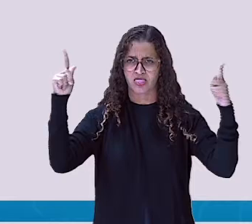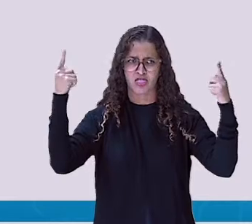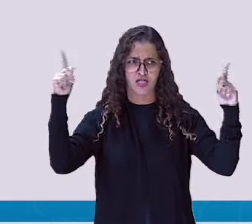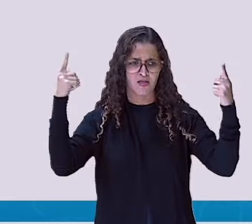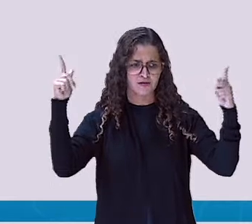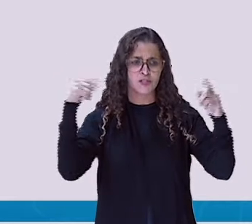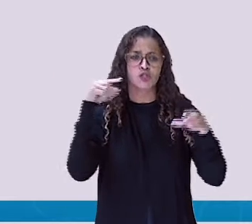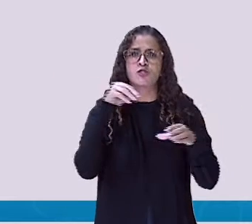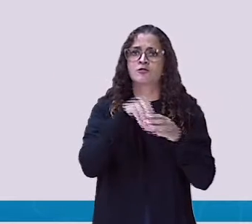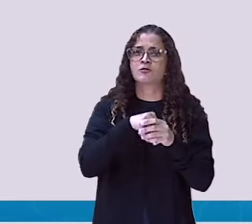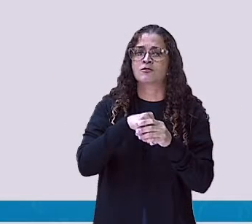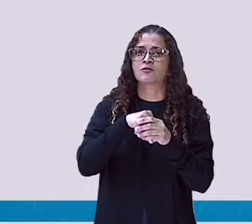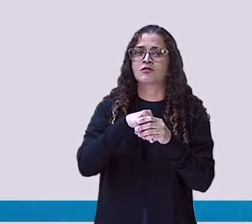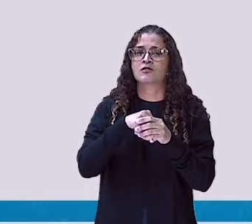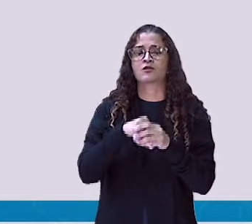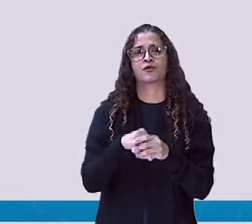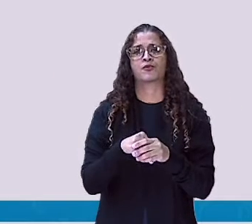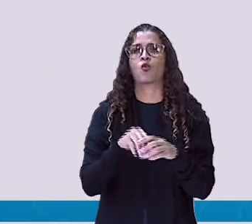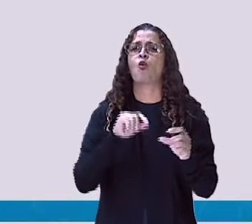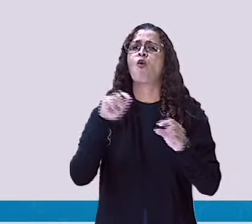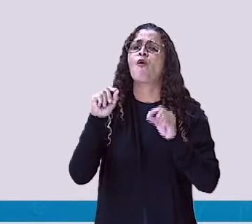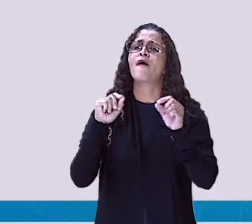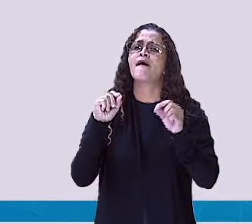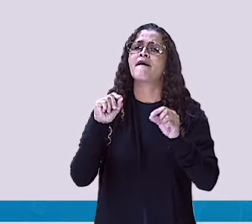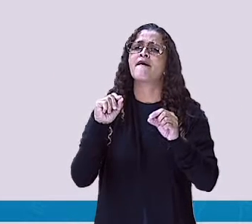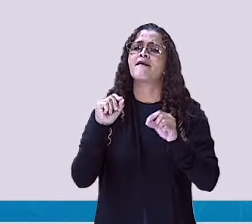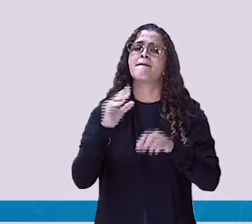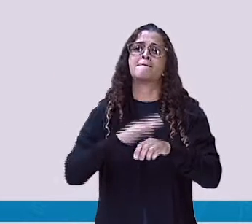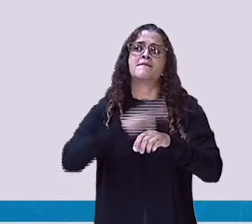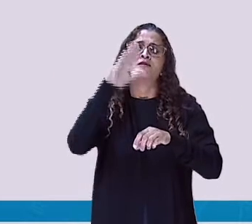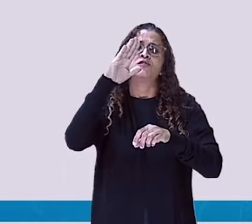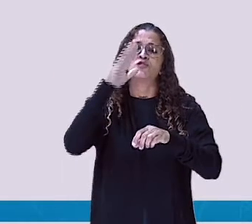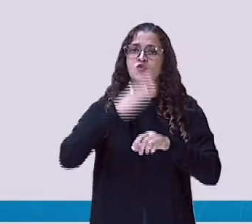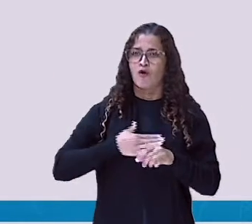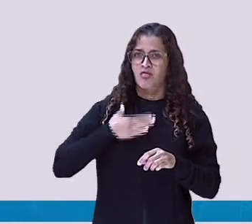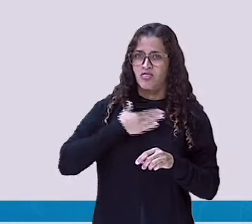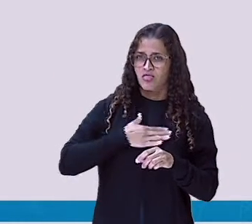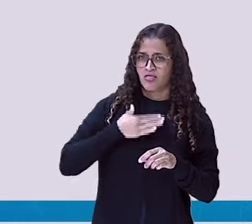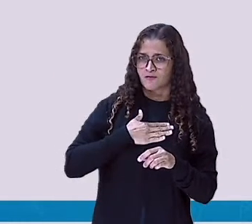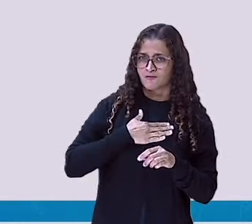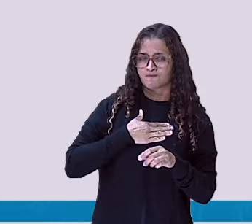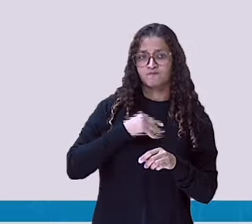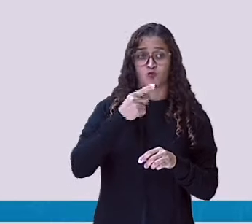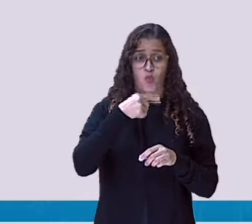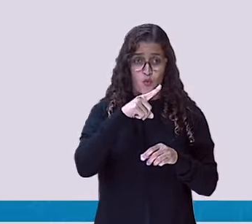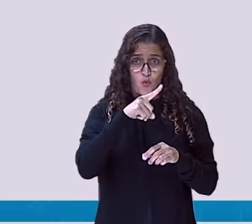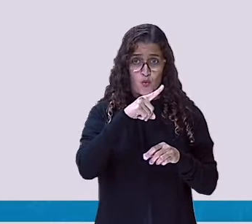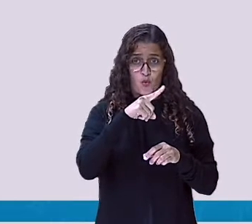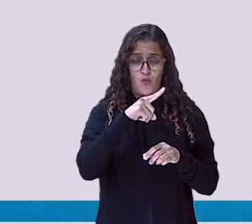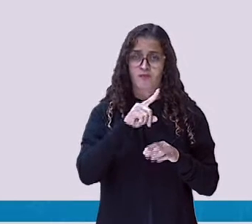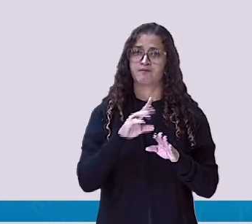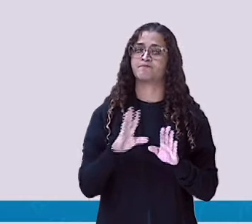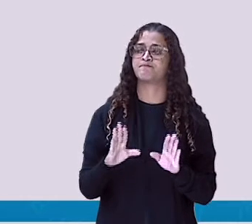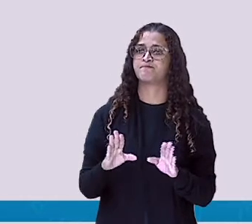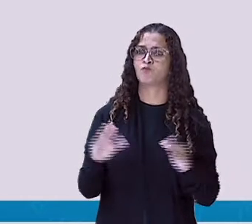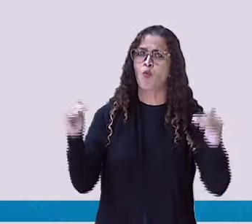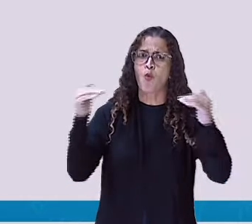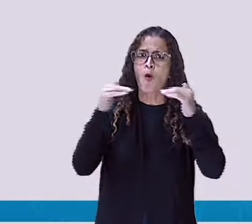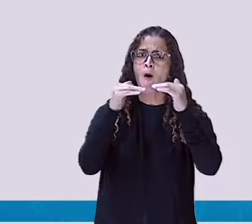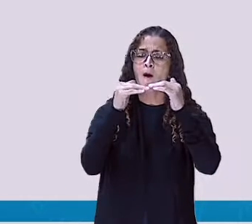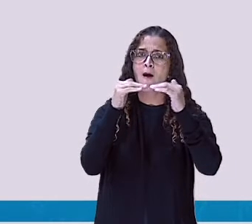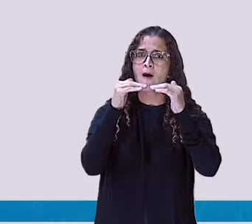opções de lazer o que mais gostam de fazer. Então, perceba que existe uma